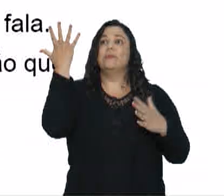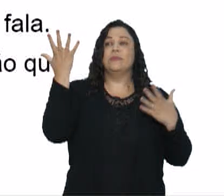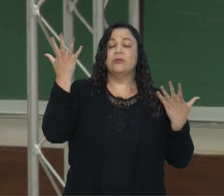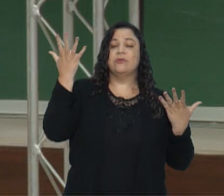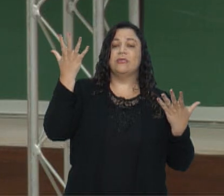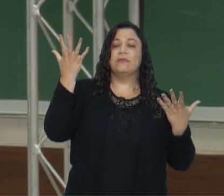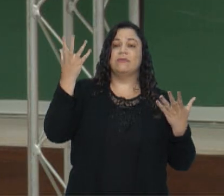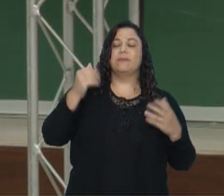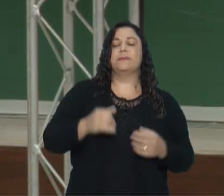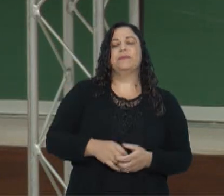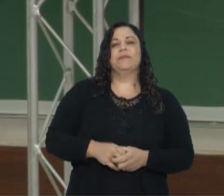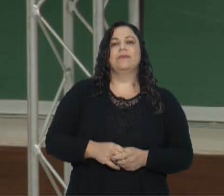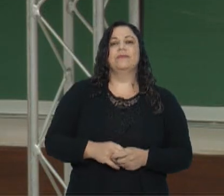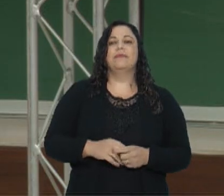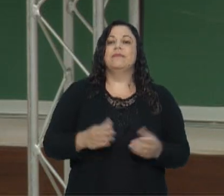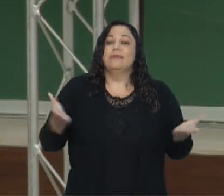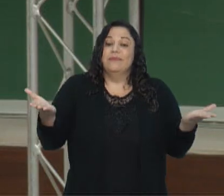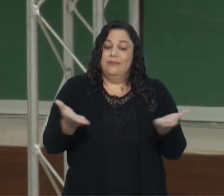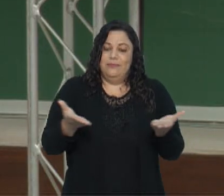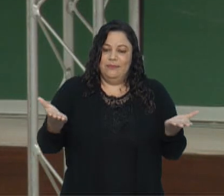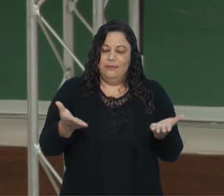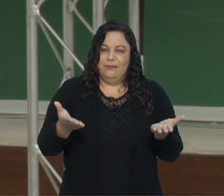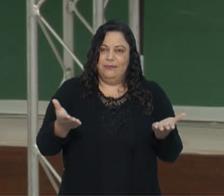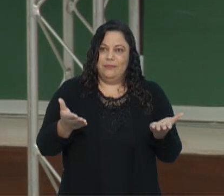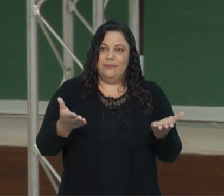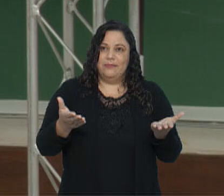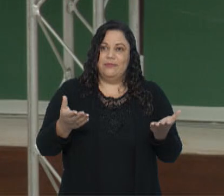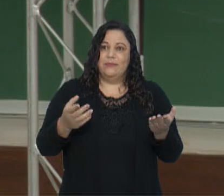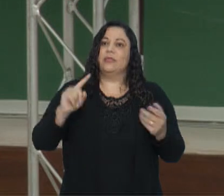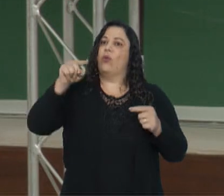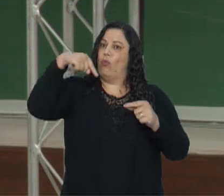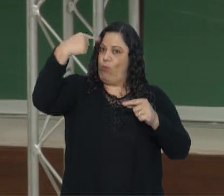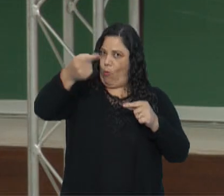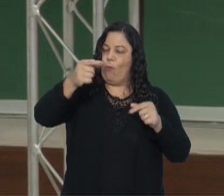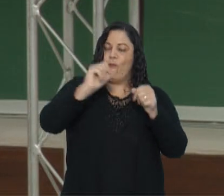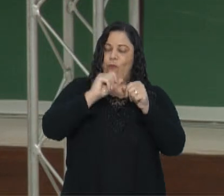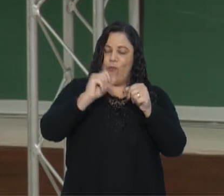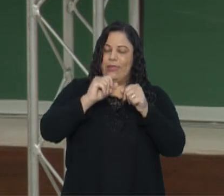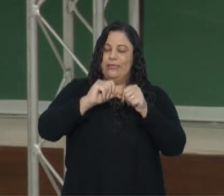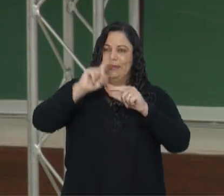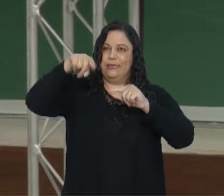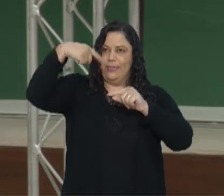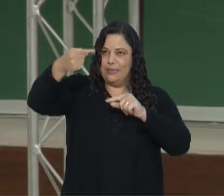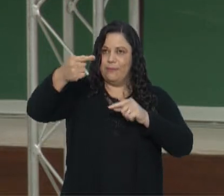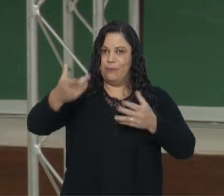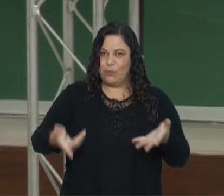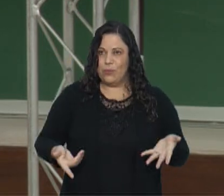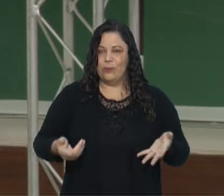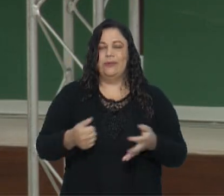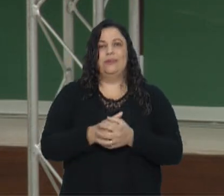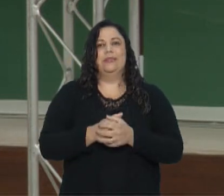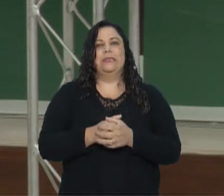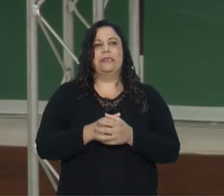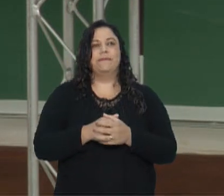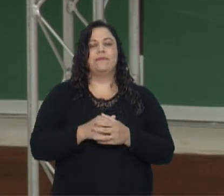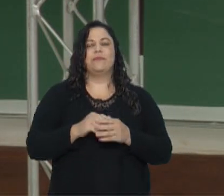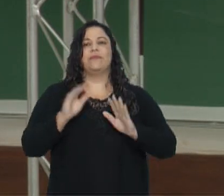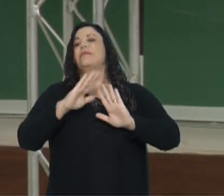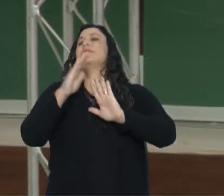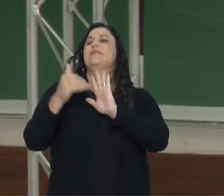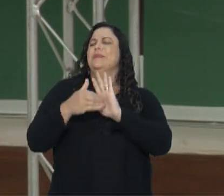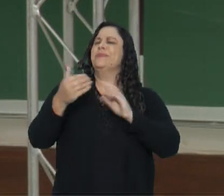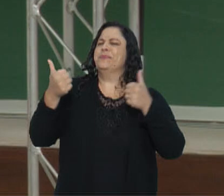fala. Então, o presente é aquela ação que vai acontecer depois da minha fala, certo? Com certeza, pelo menos tudo indica